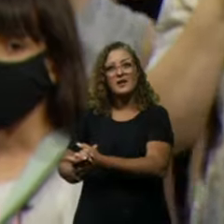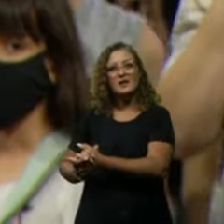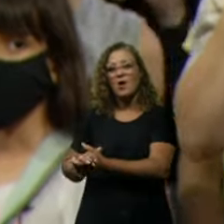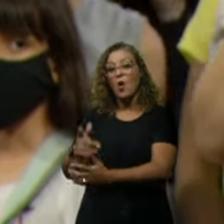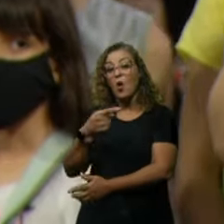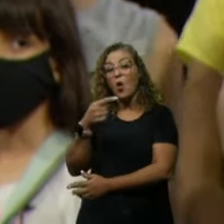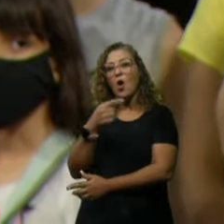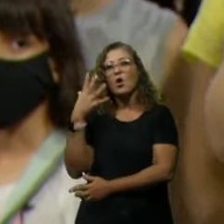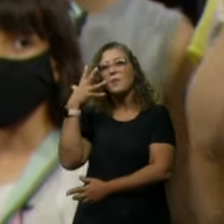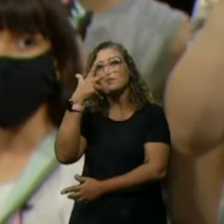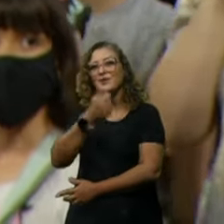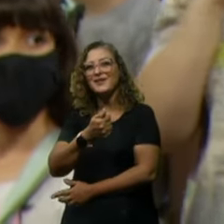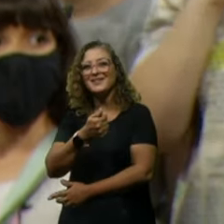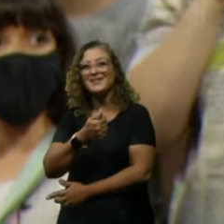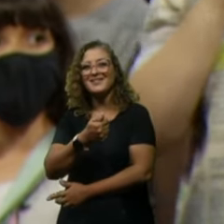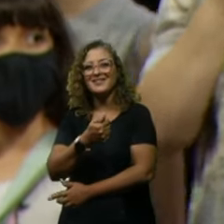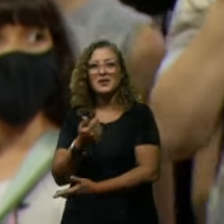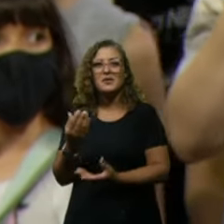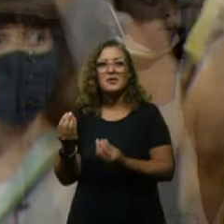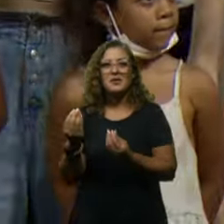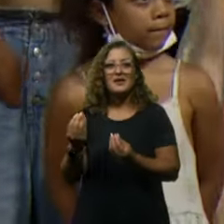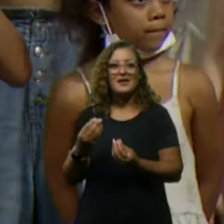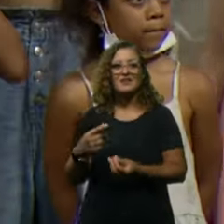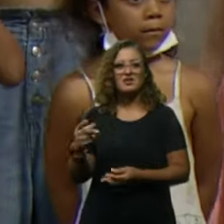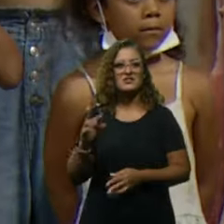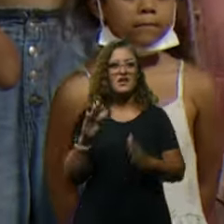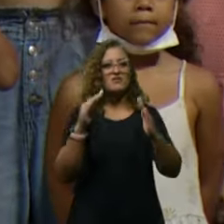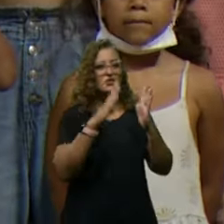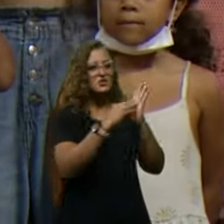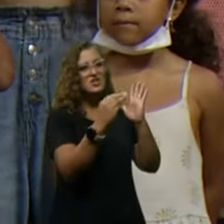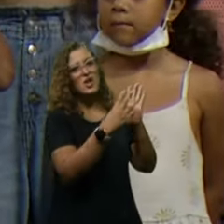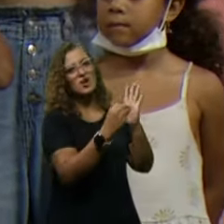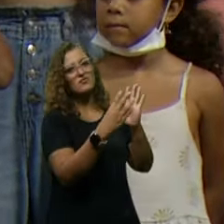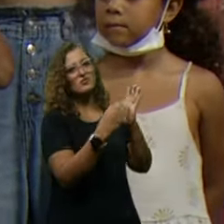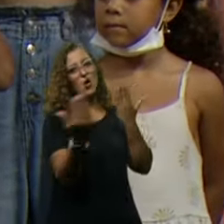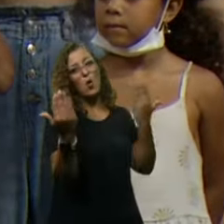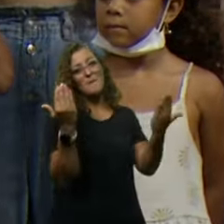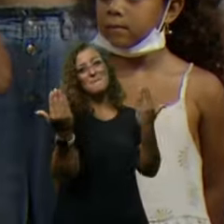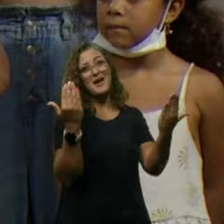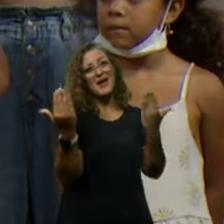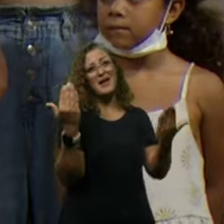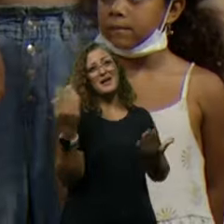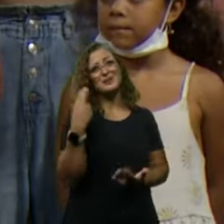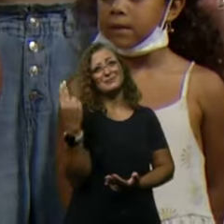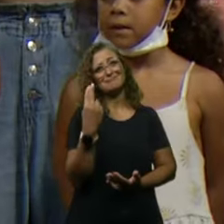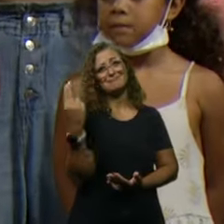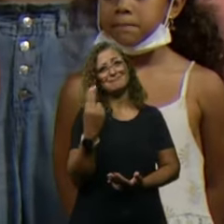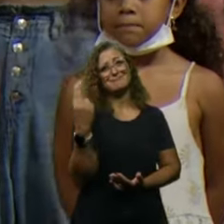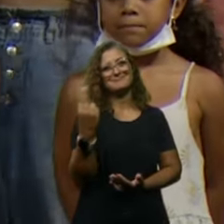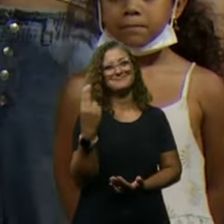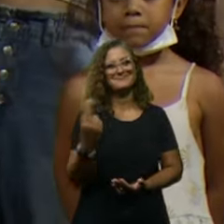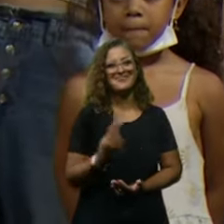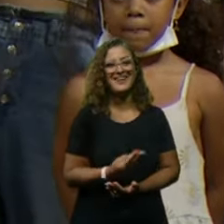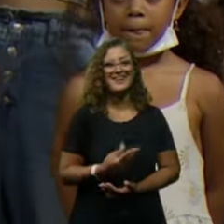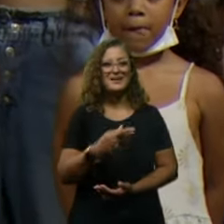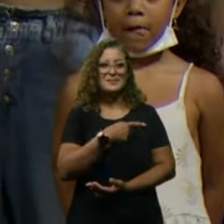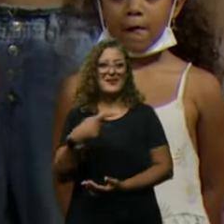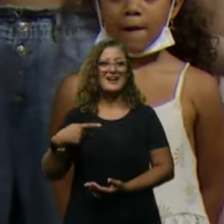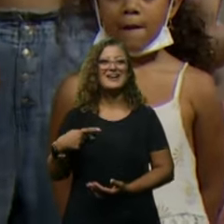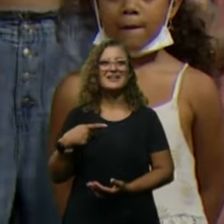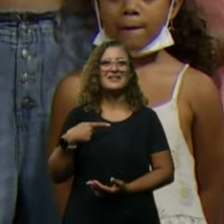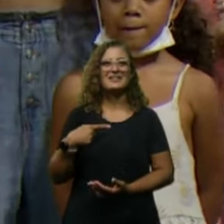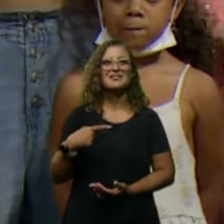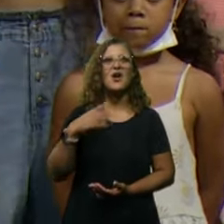amor tenho você como referência muito difícil aí eu me lembro do Cláudio Duarte pregando e dizendo isso domingo também também também também